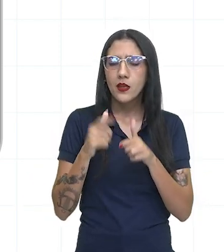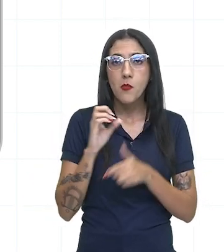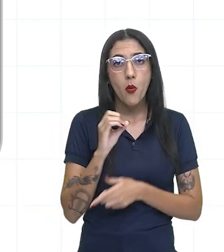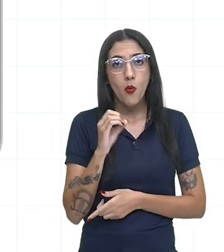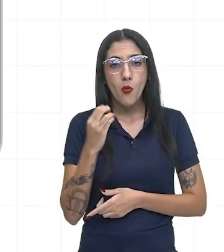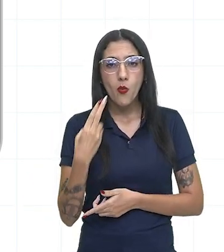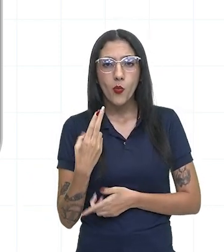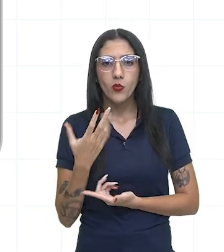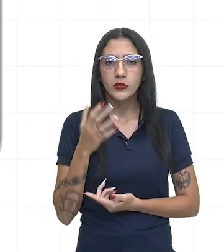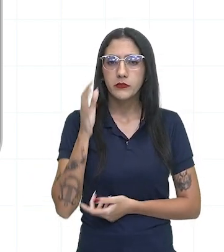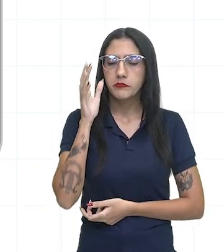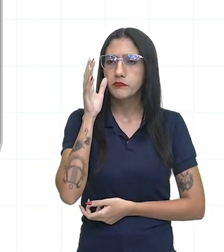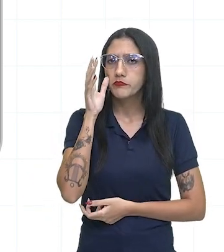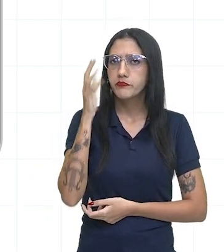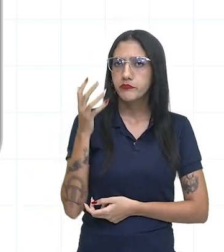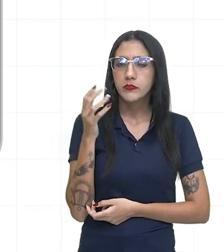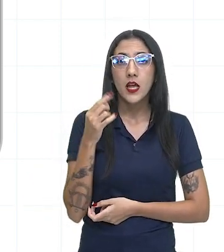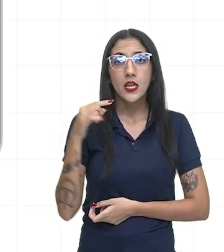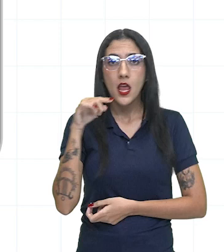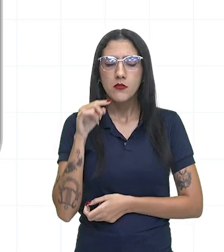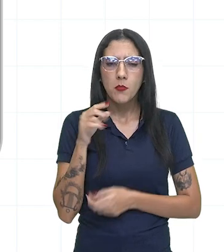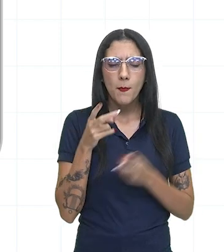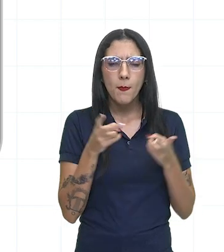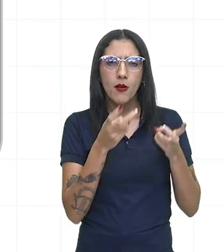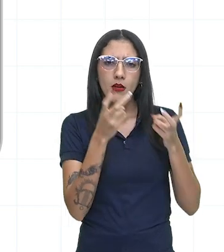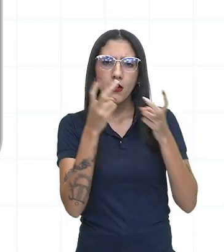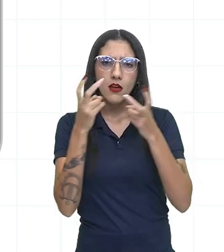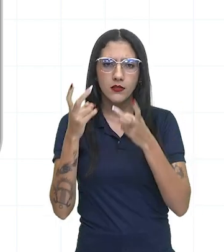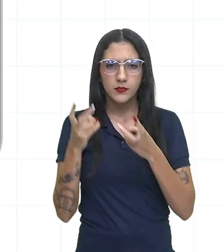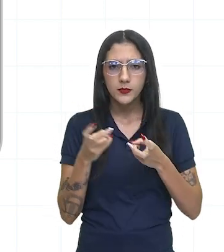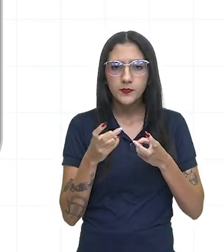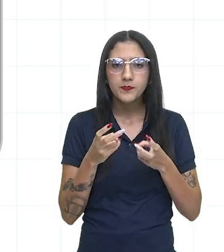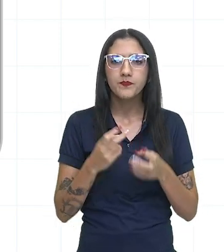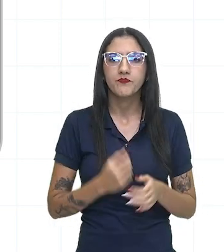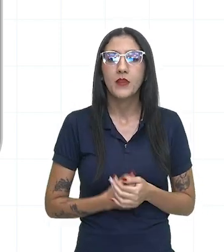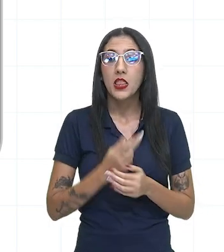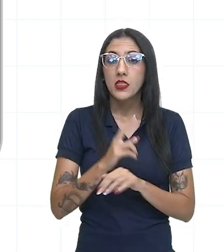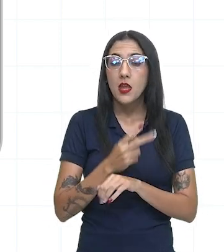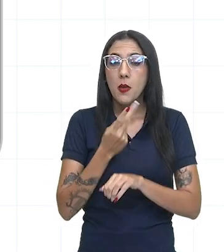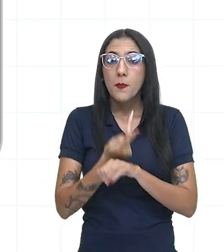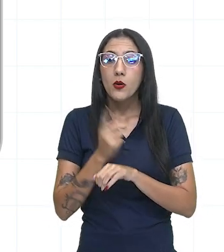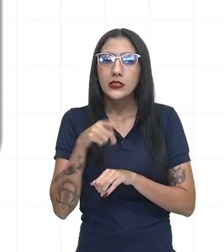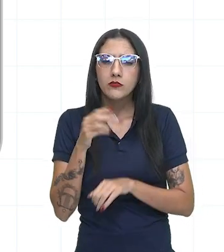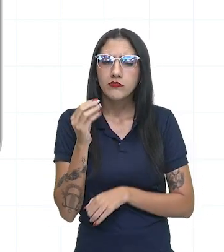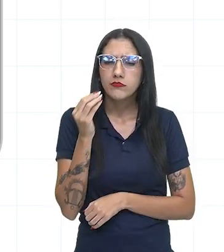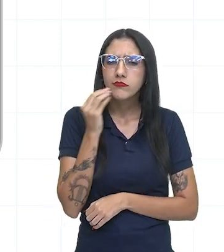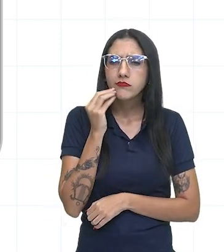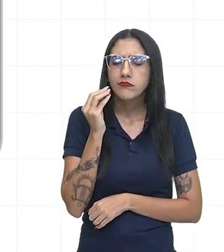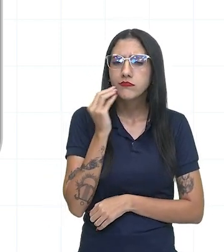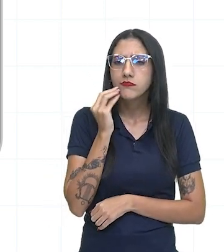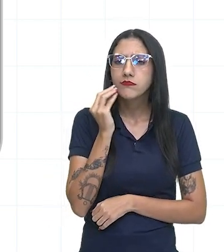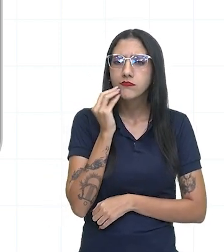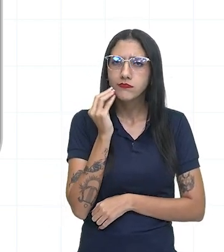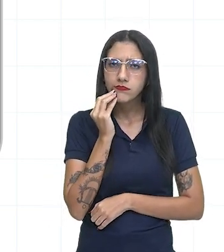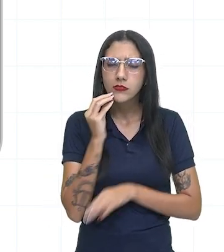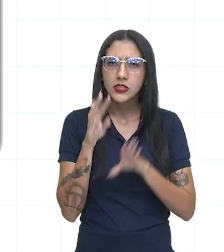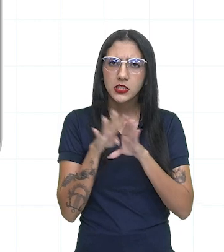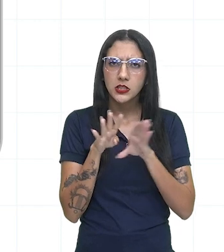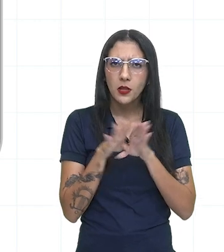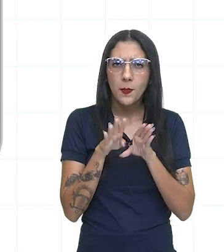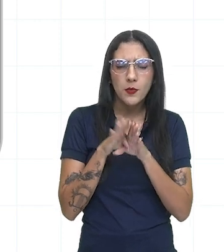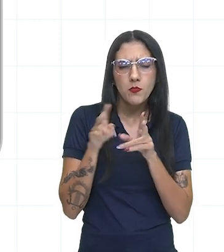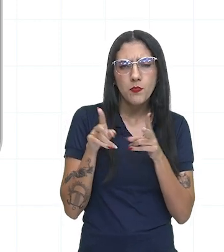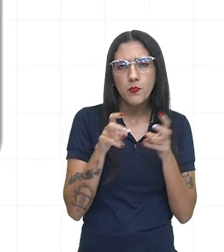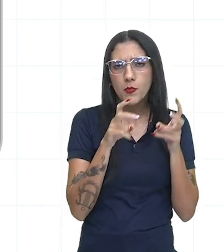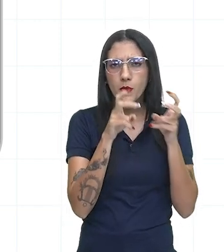ou fenômenos que observam, que então são testados por meio de experimentação